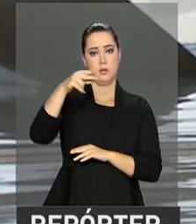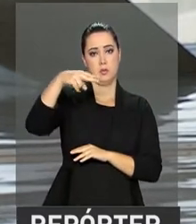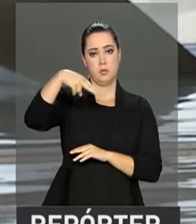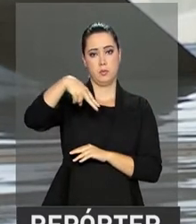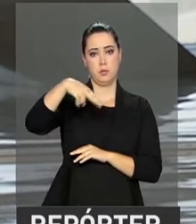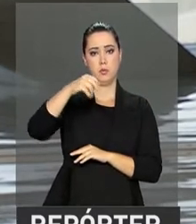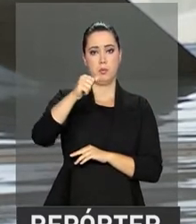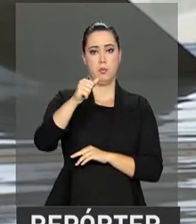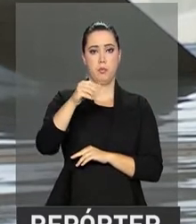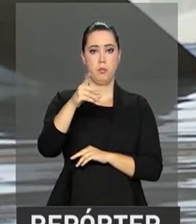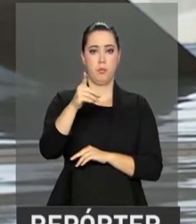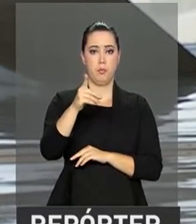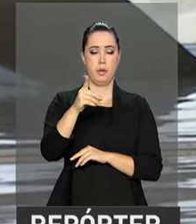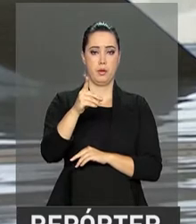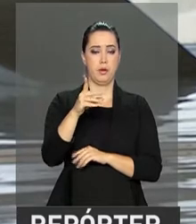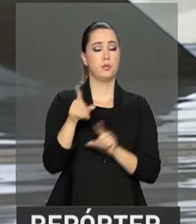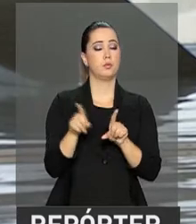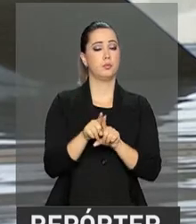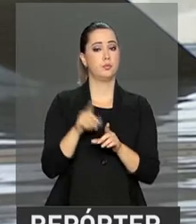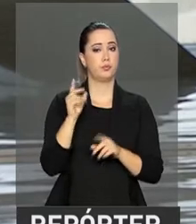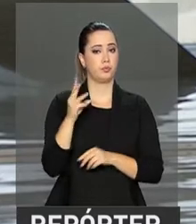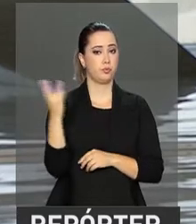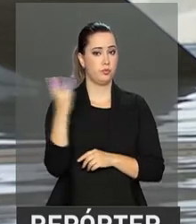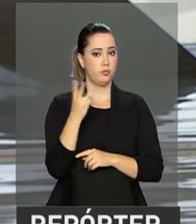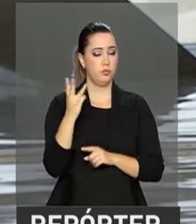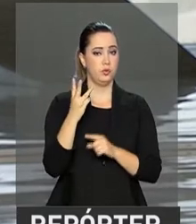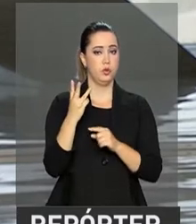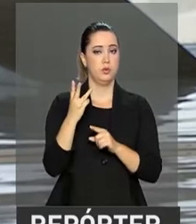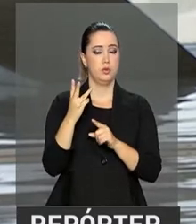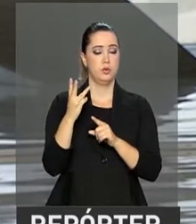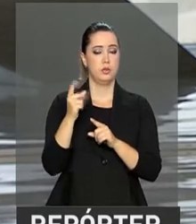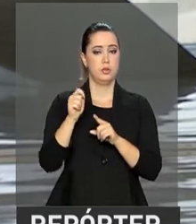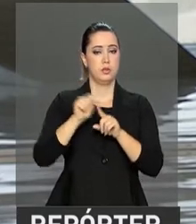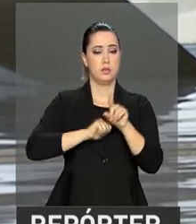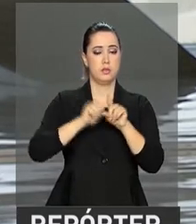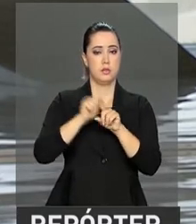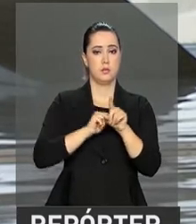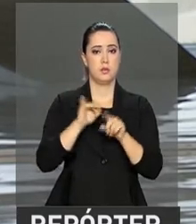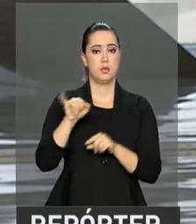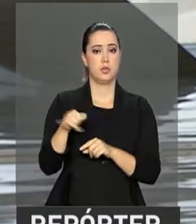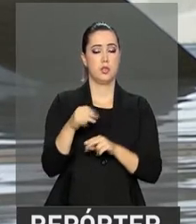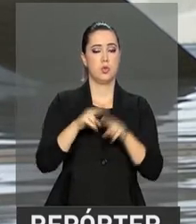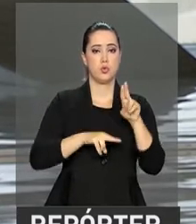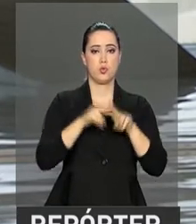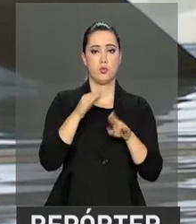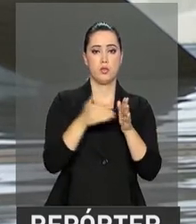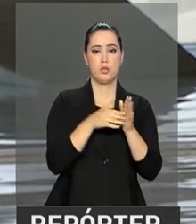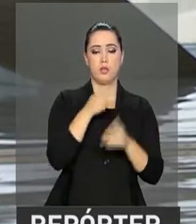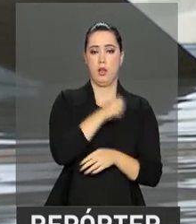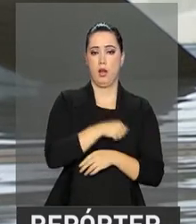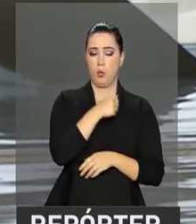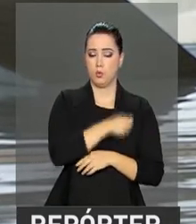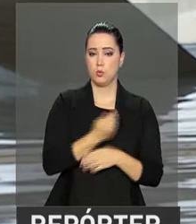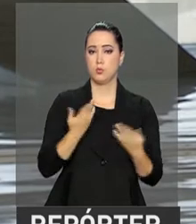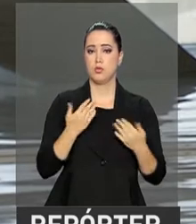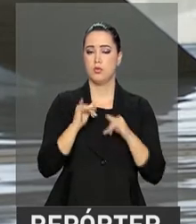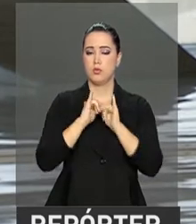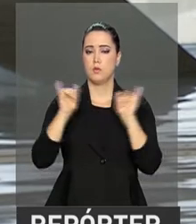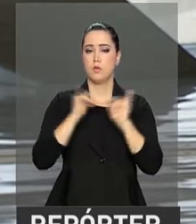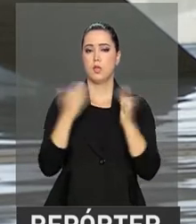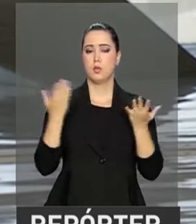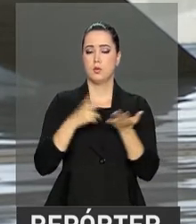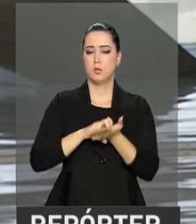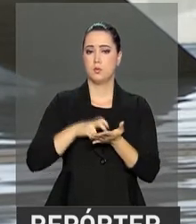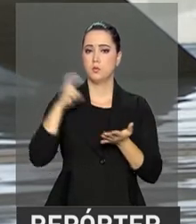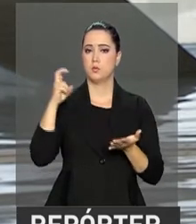a pnad contínua no trimestre que vai de junho agosto e foi divulgada pelo ibge e na manhã desta